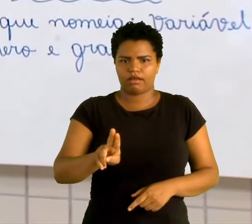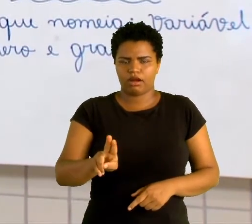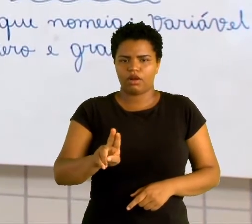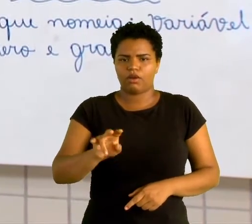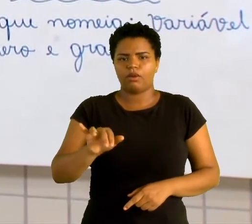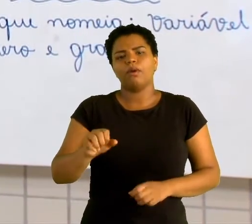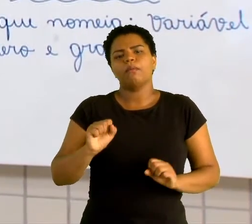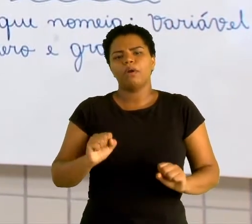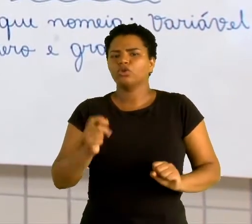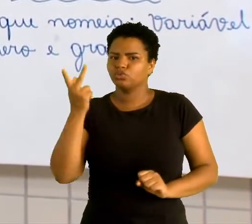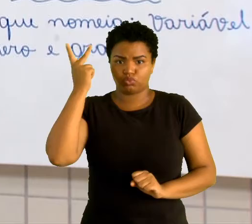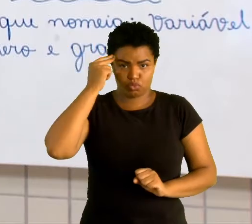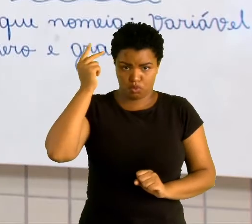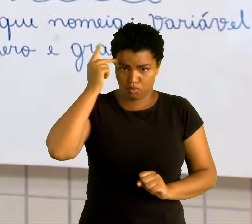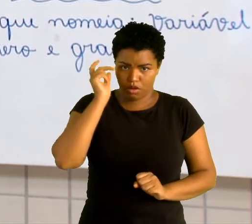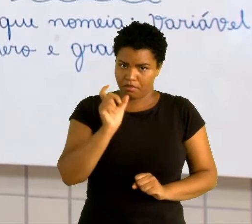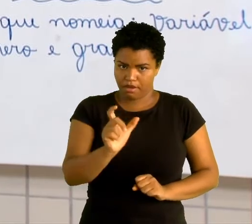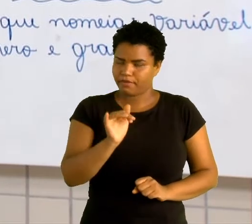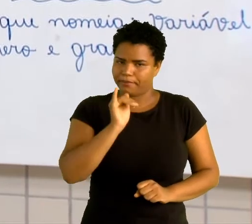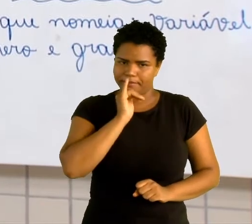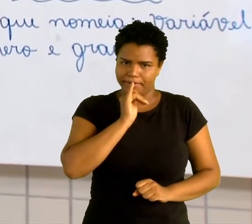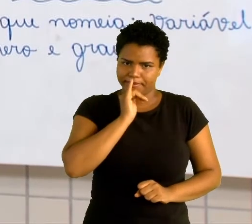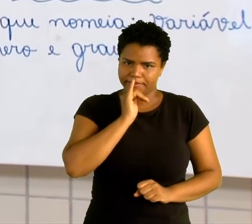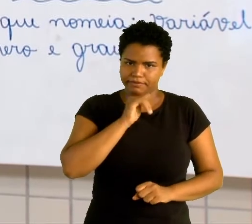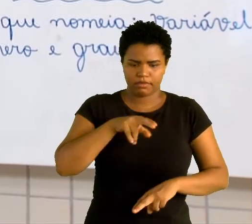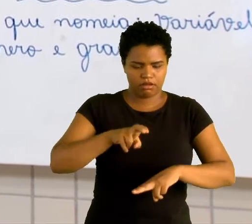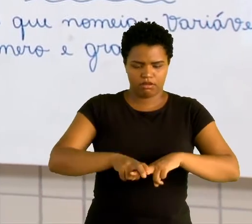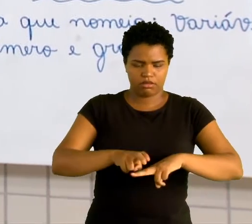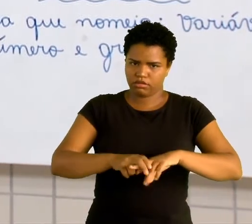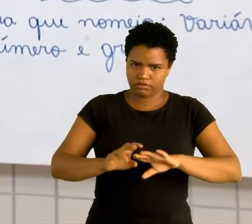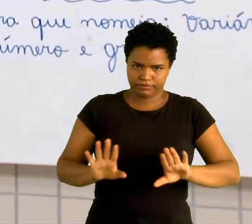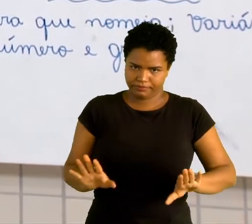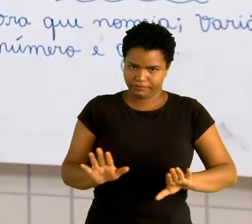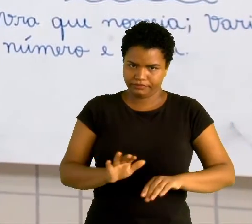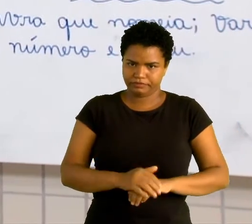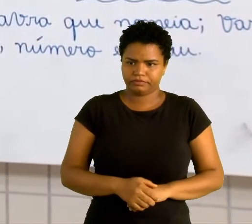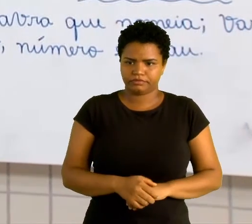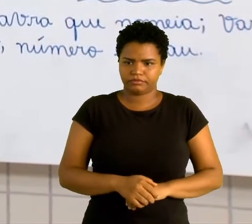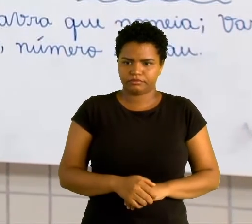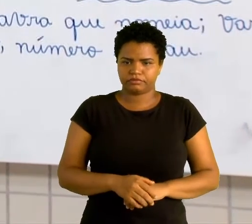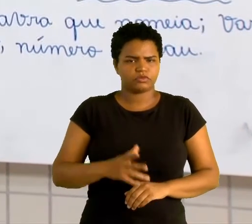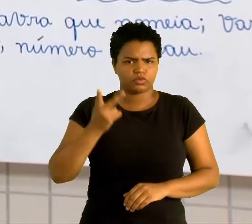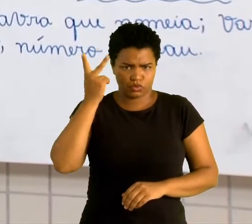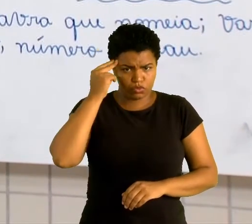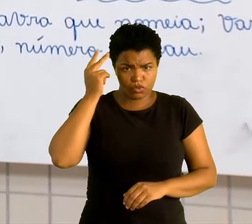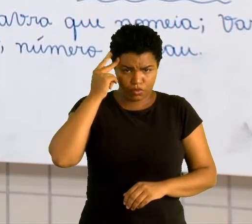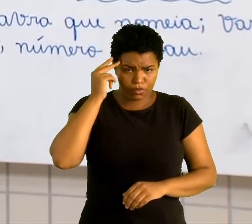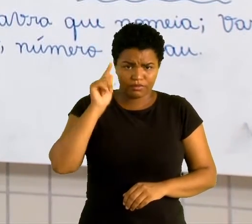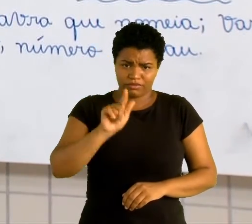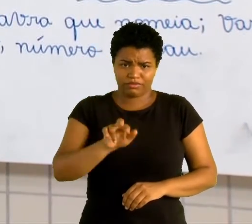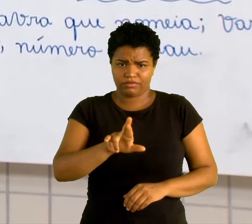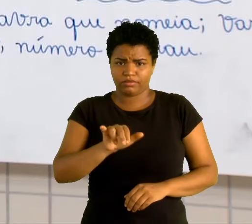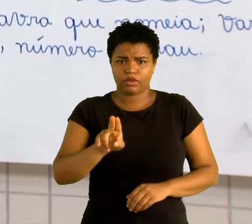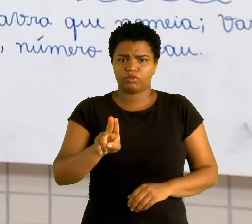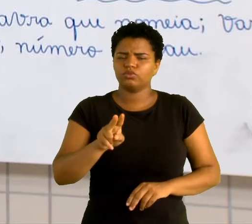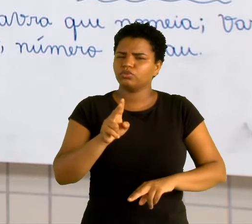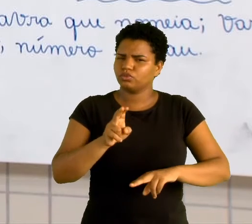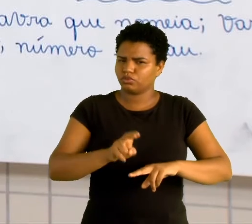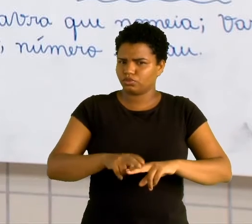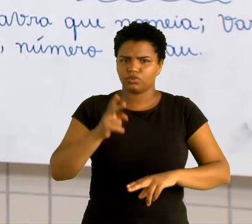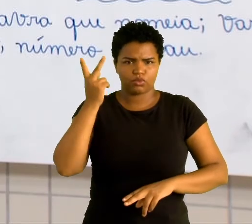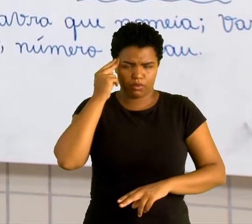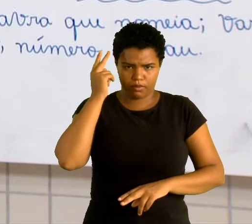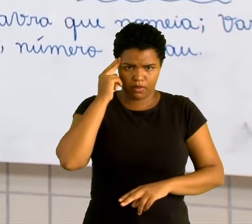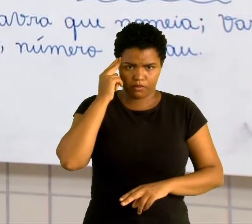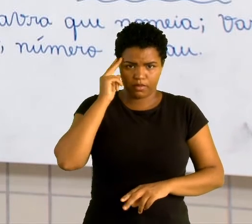grau normal, por exemplo, a palavra cadeira está no grau normal, eu vou variar ela